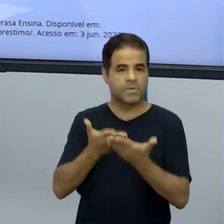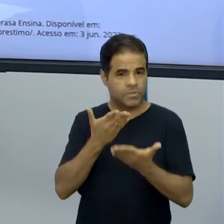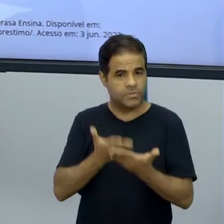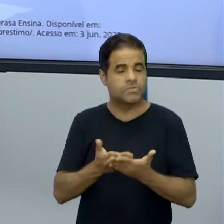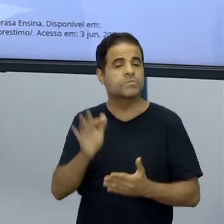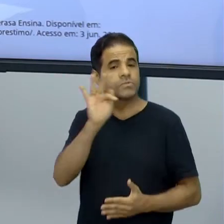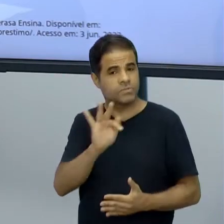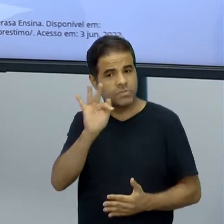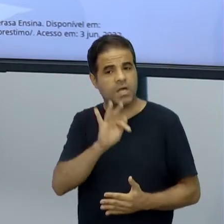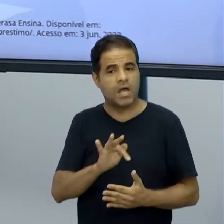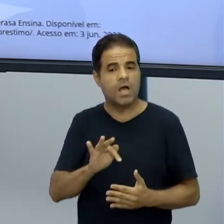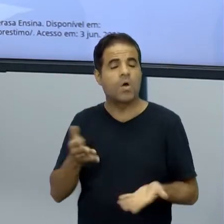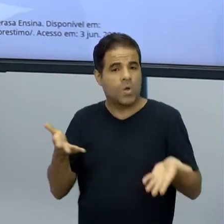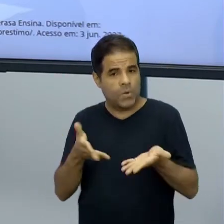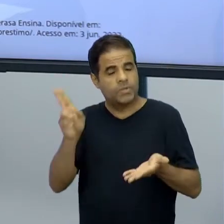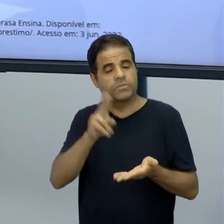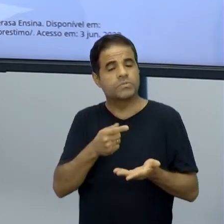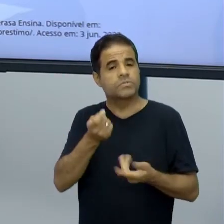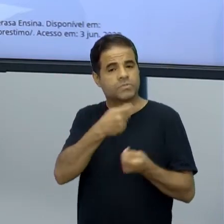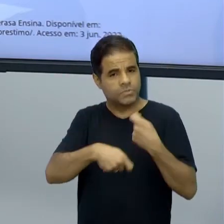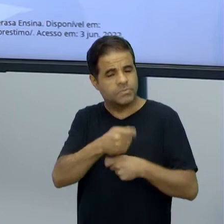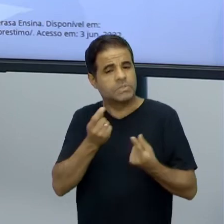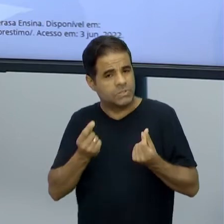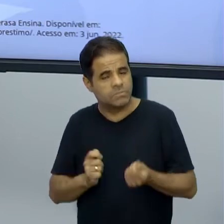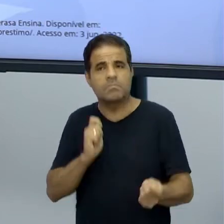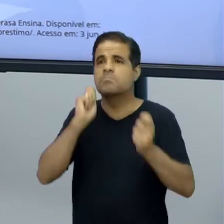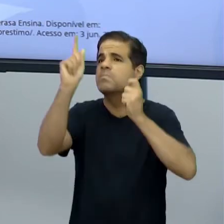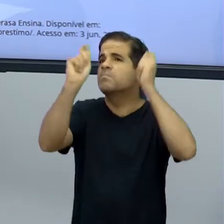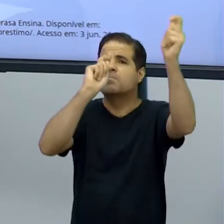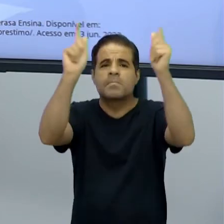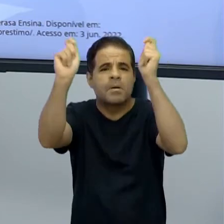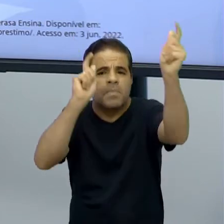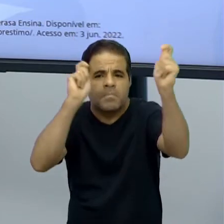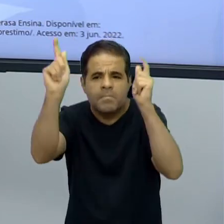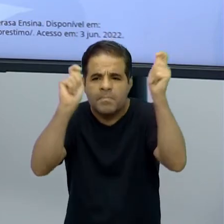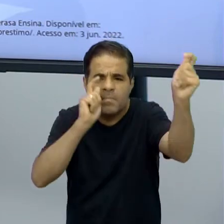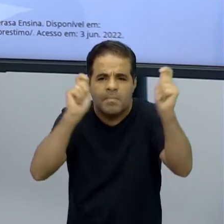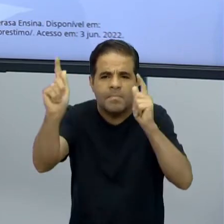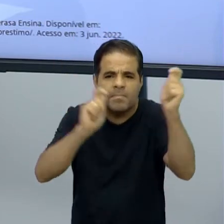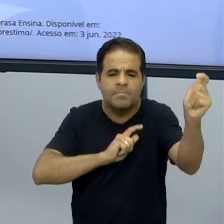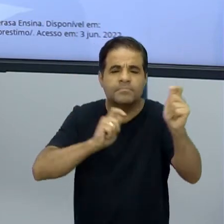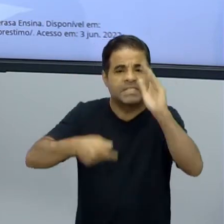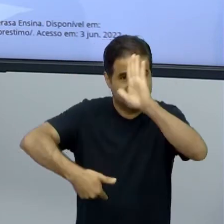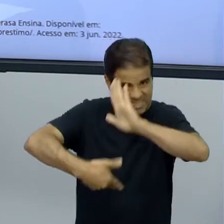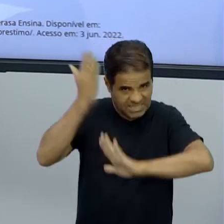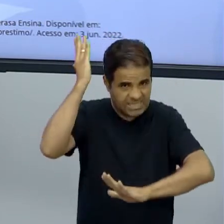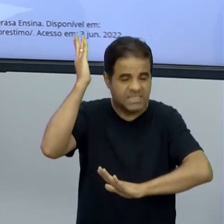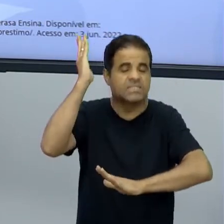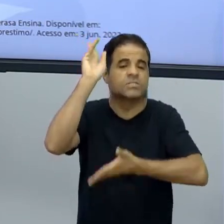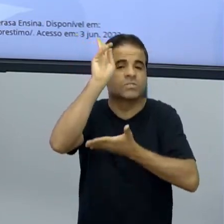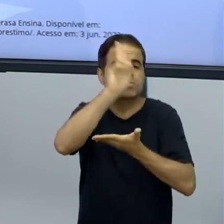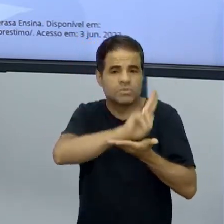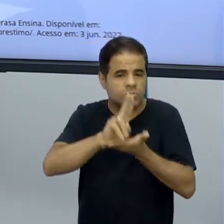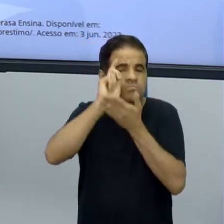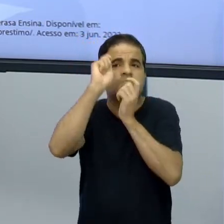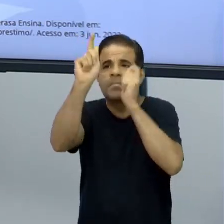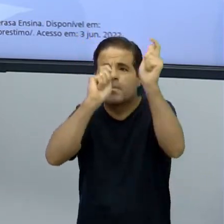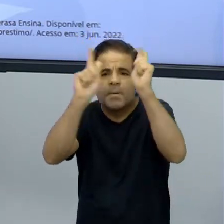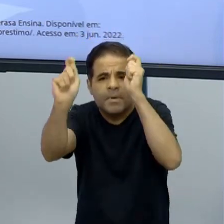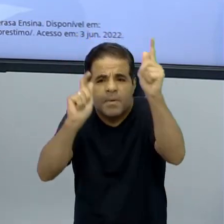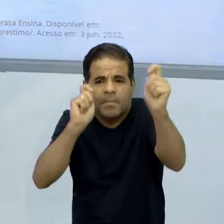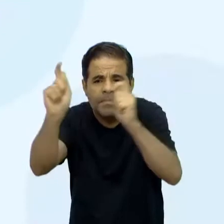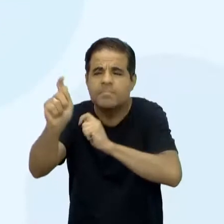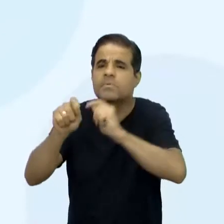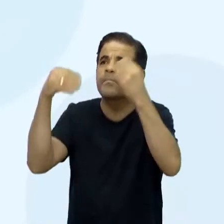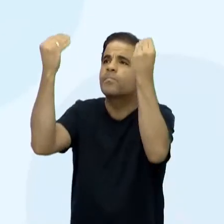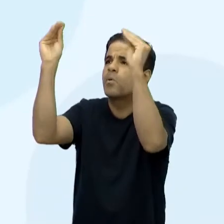estudantil, que a gente usa esses financiamentos para pagar aí a nossa universidade, depois que a gente sai do ensino médio, para pagar. Então, eu nem